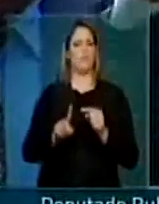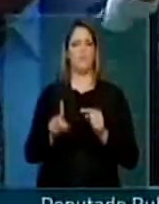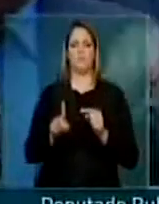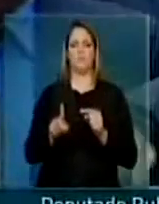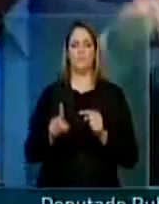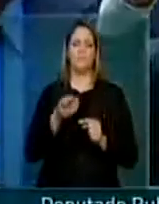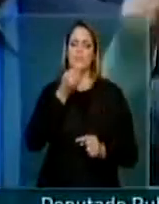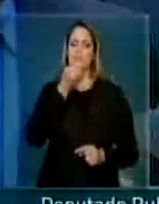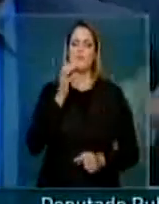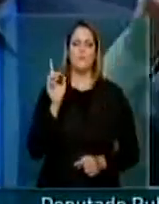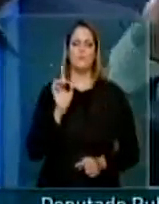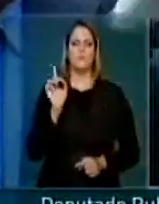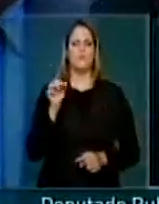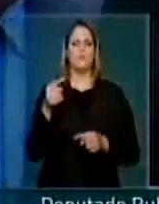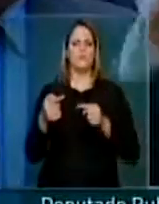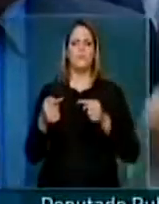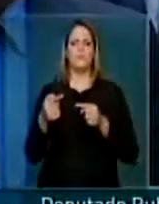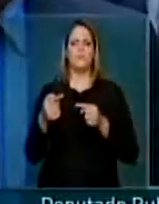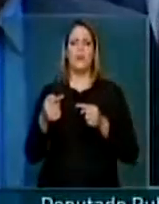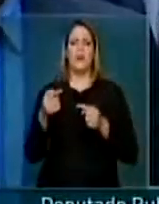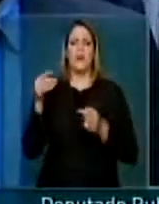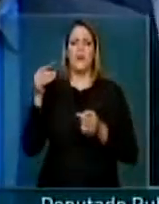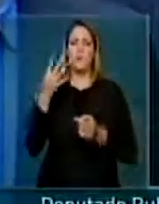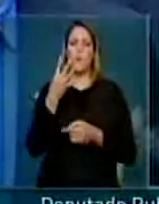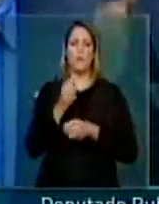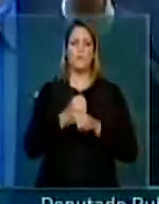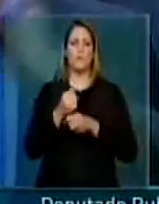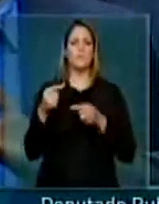lado qualquer discussão durante 4 anos sobre o